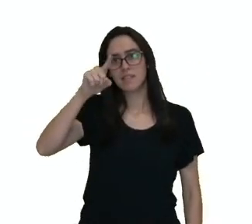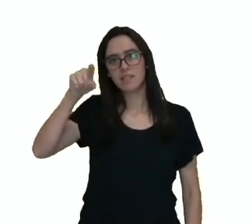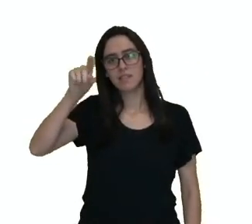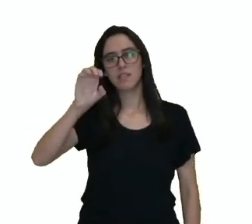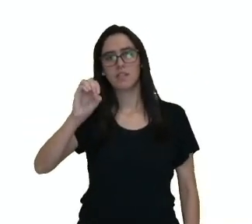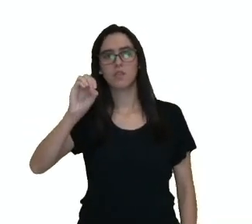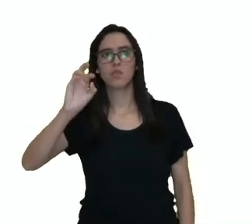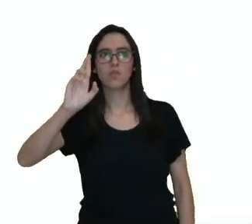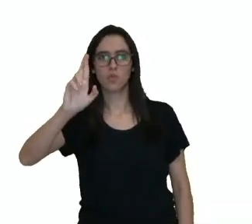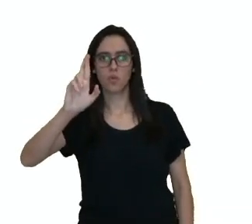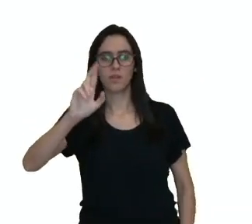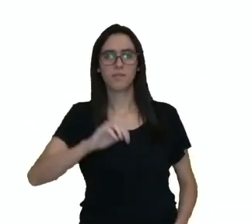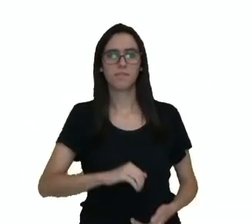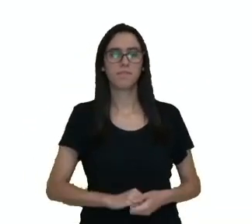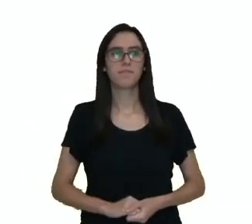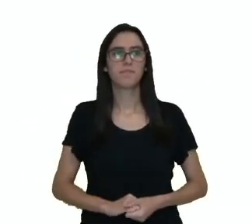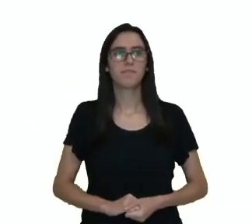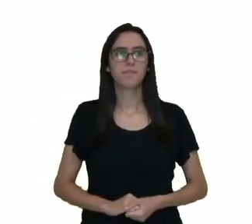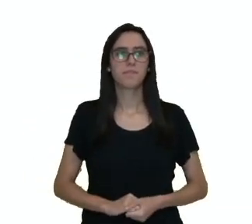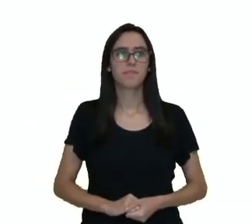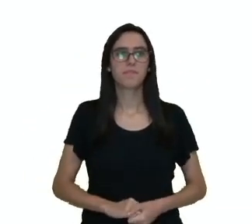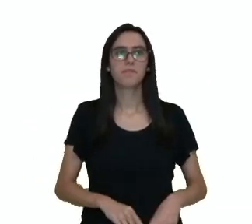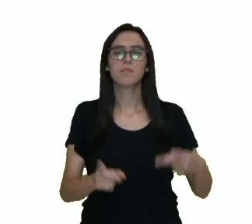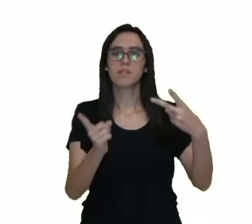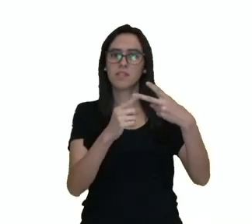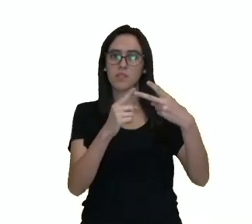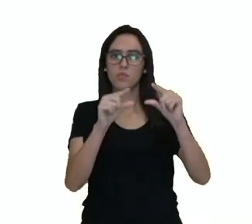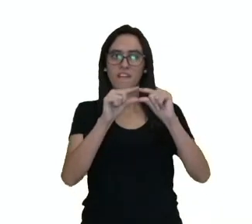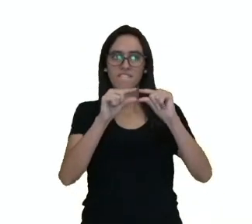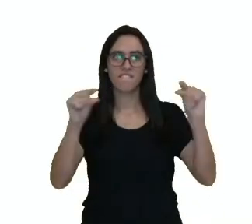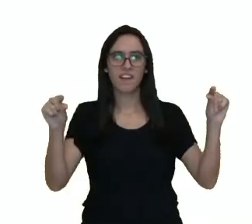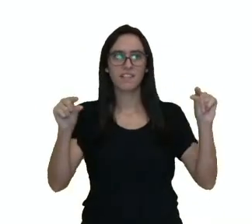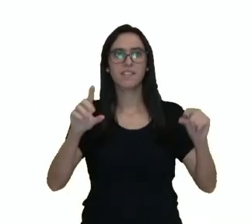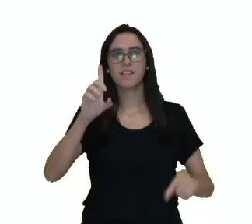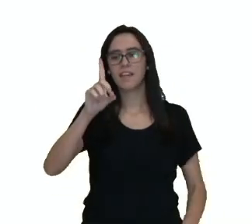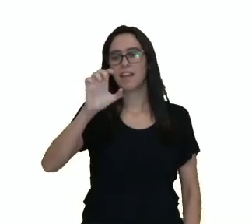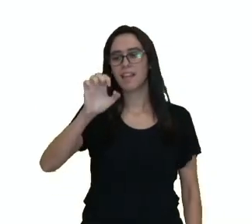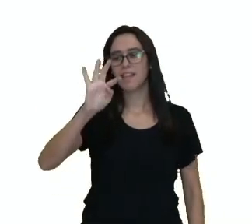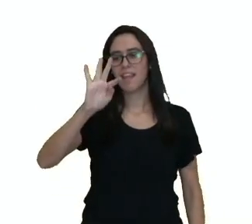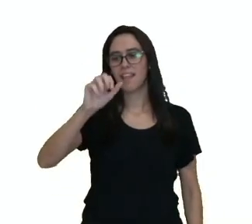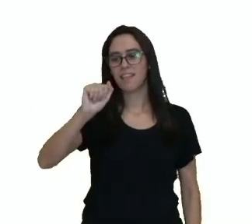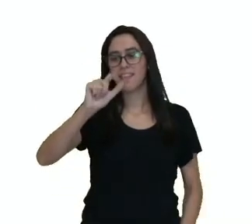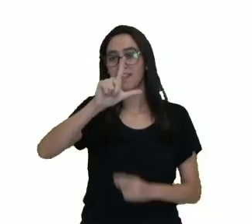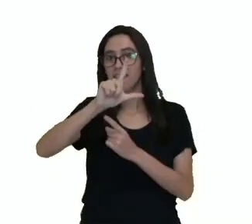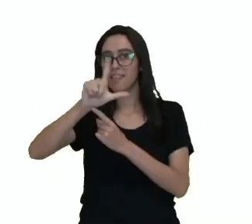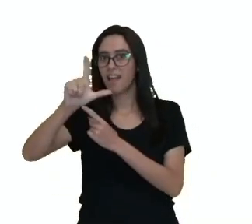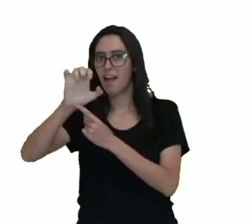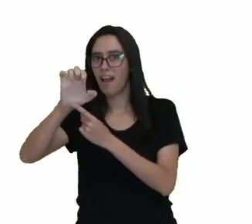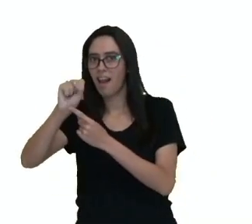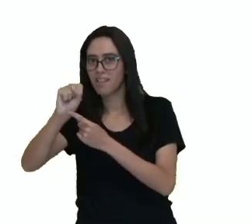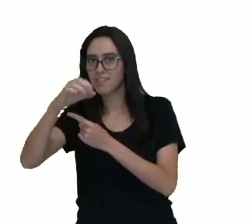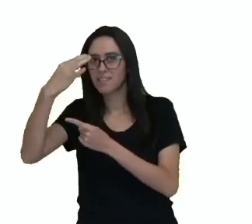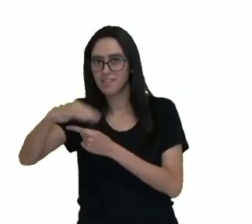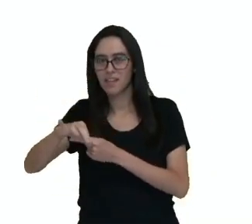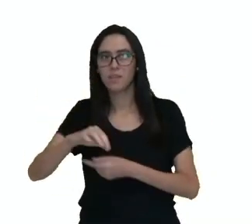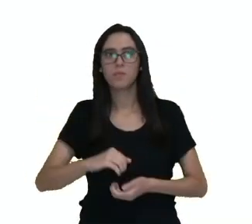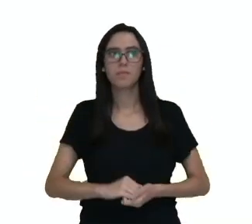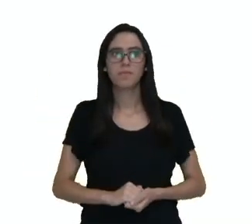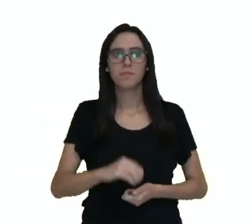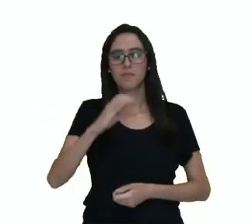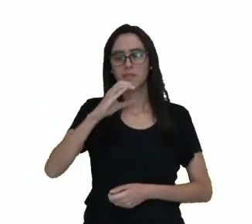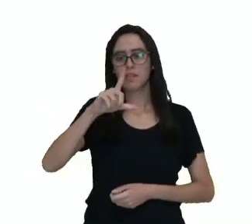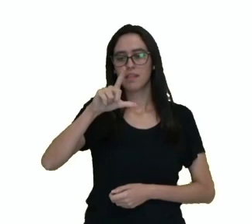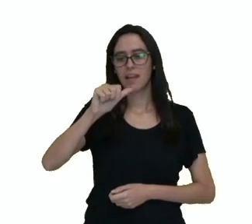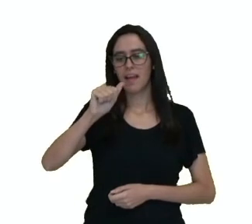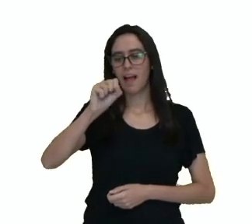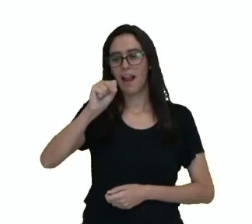senhor muy educado. Pequenos detalhes, esse LH com doble L, e a palavra classes e a